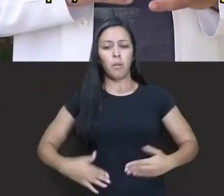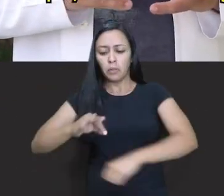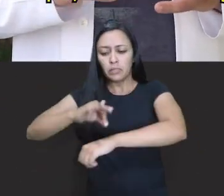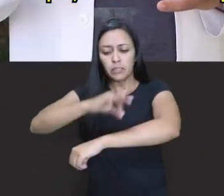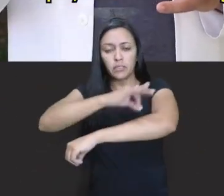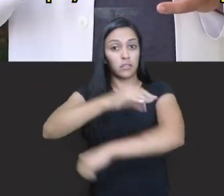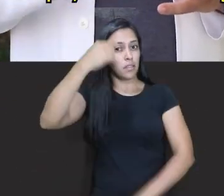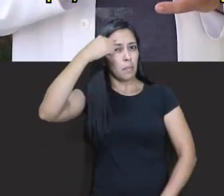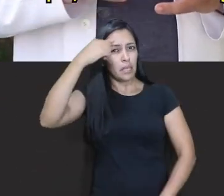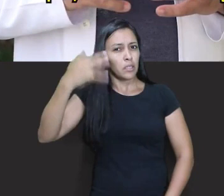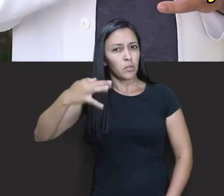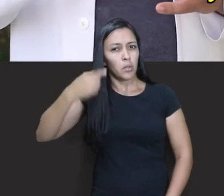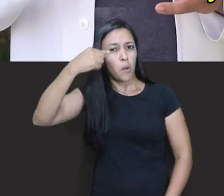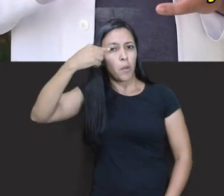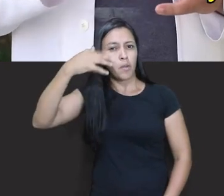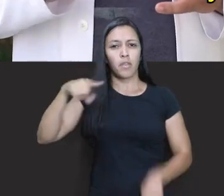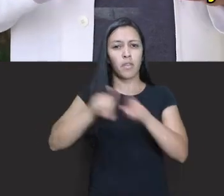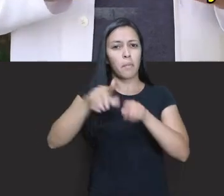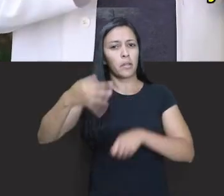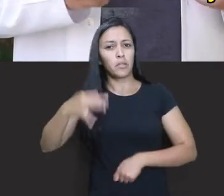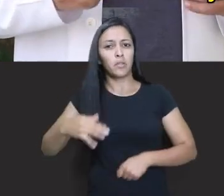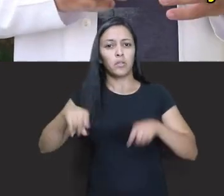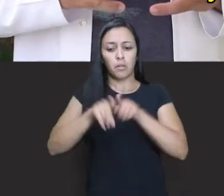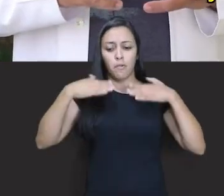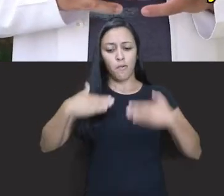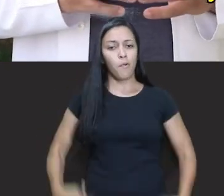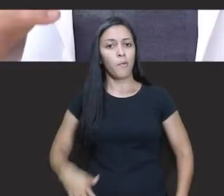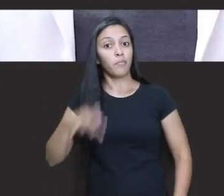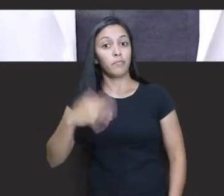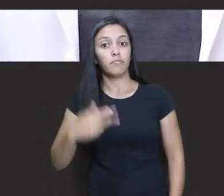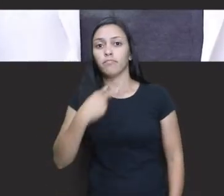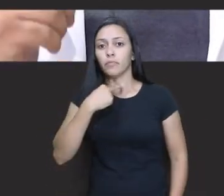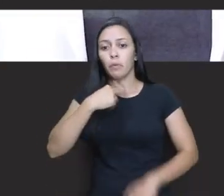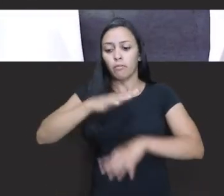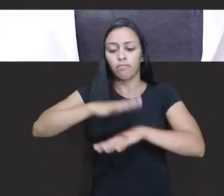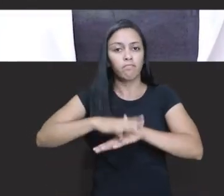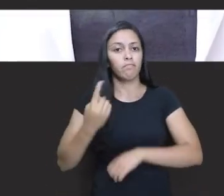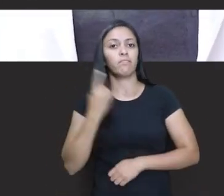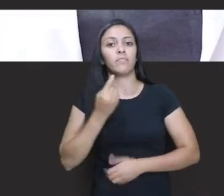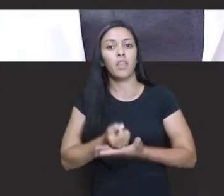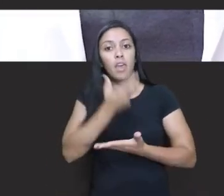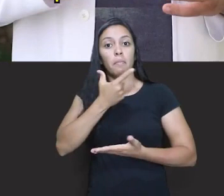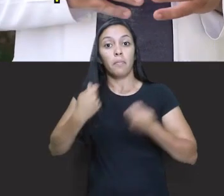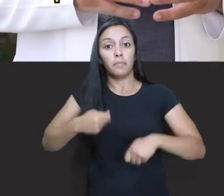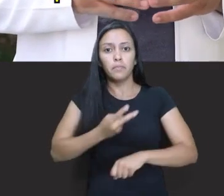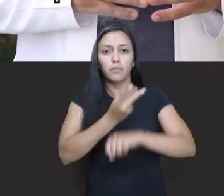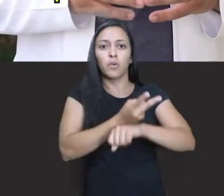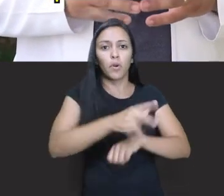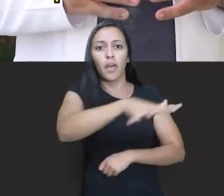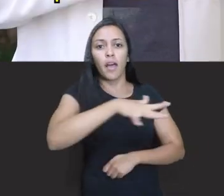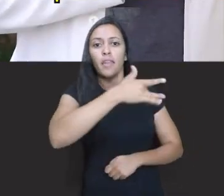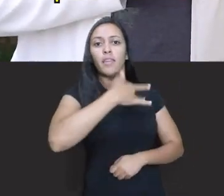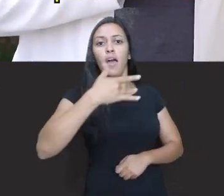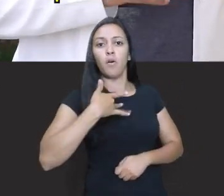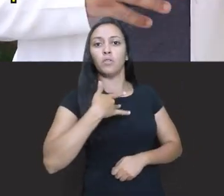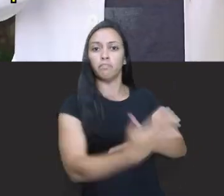pelo corpo, dor de cabeça e dor nos olhos, além de dor nas articulações. Não tome remédio por conta própria. Procure